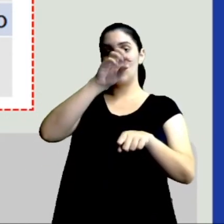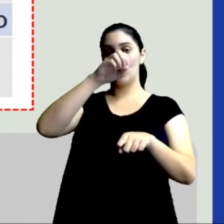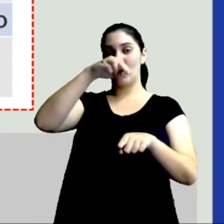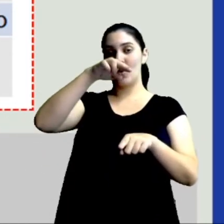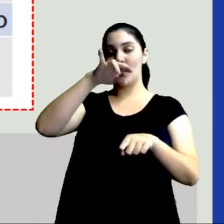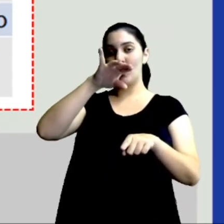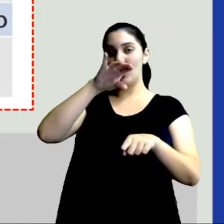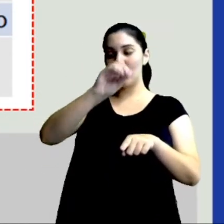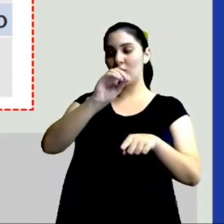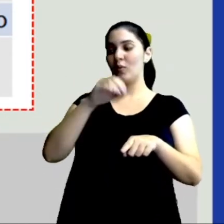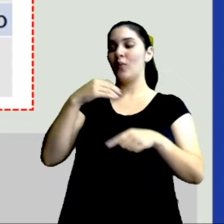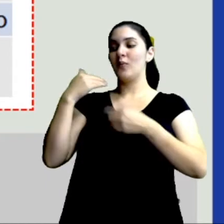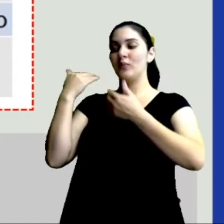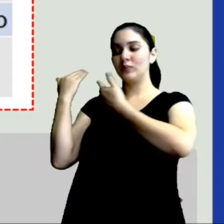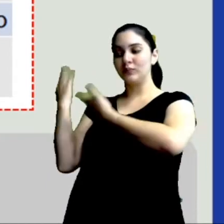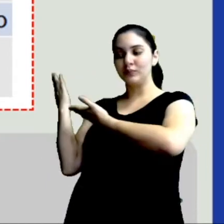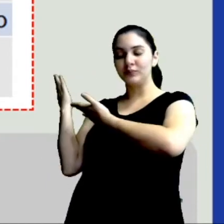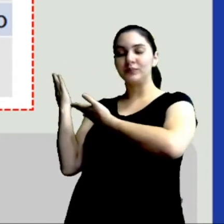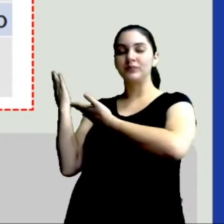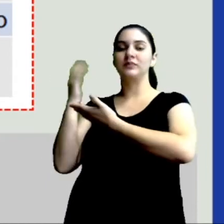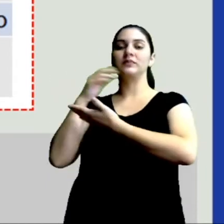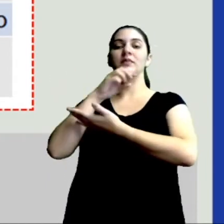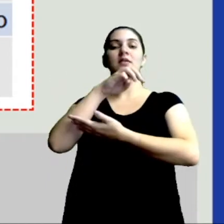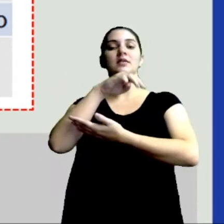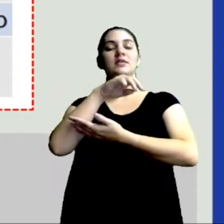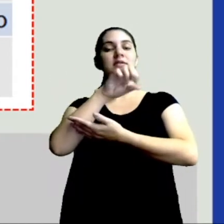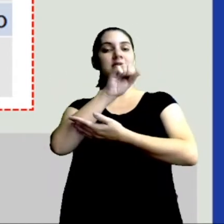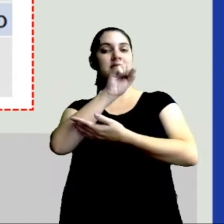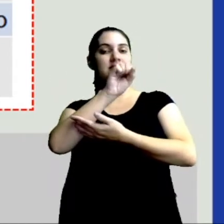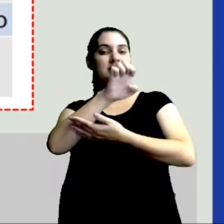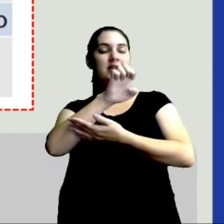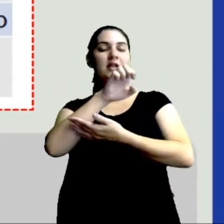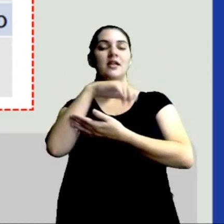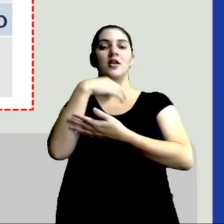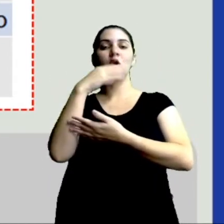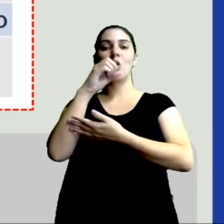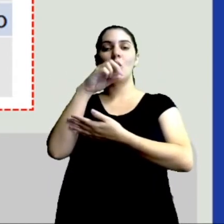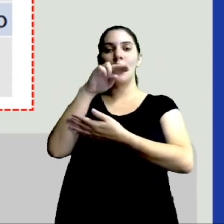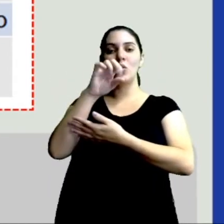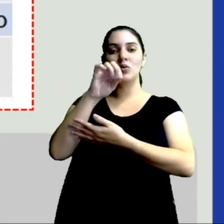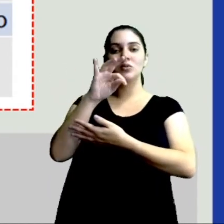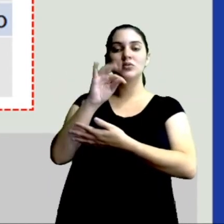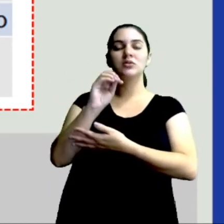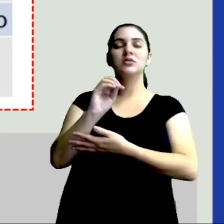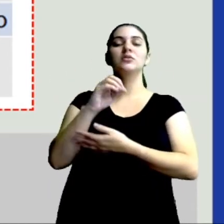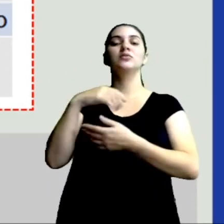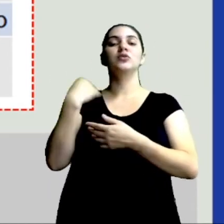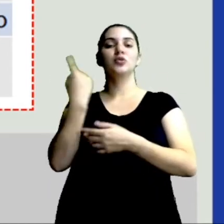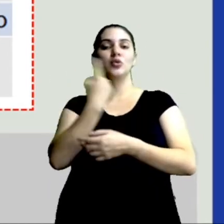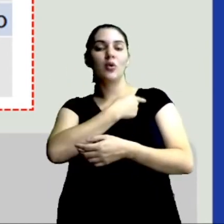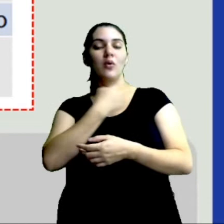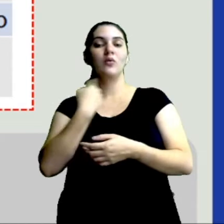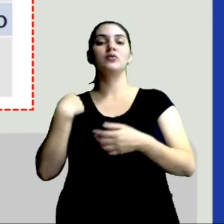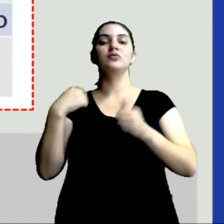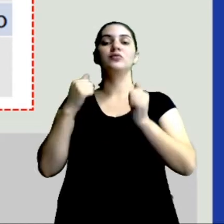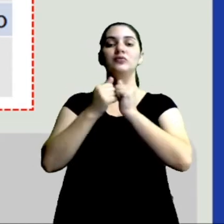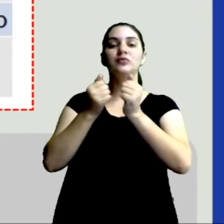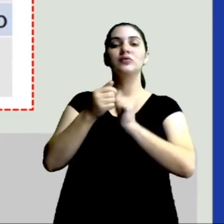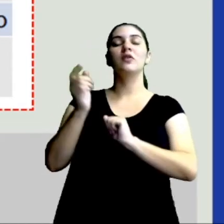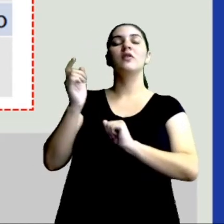ti contigo, ele, ela, si consigo, nós conosco,